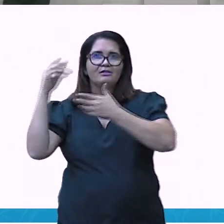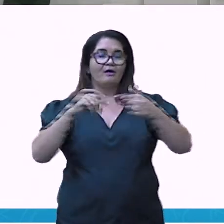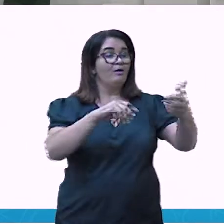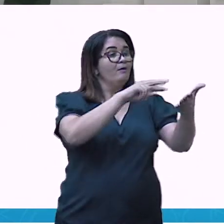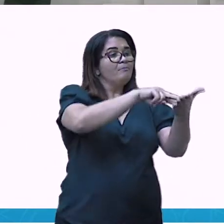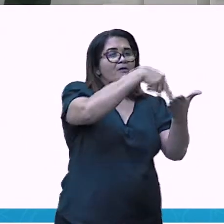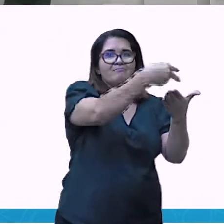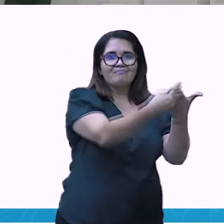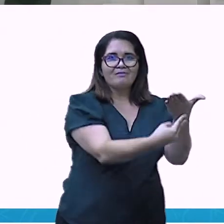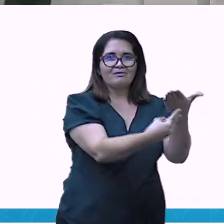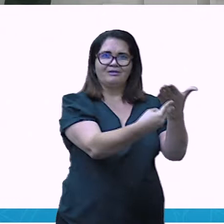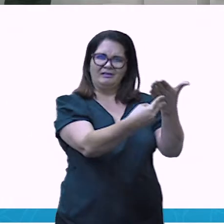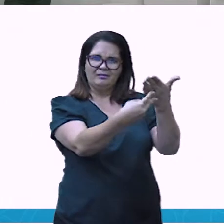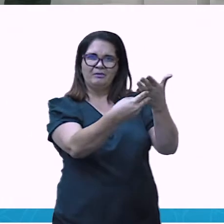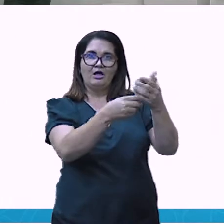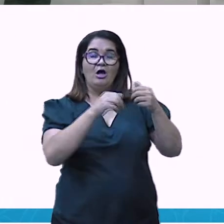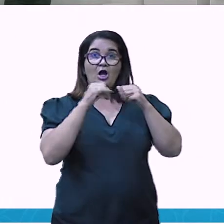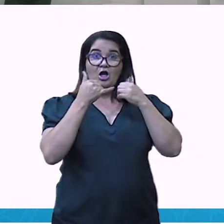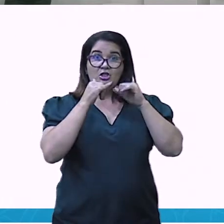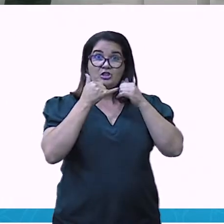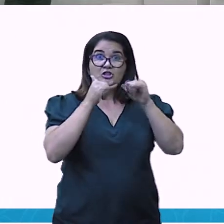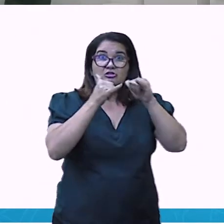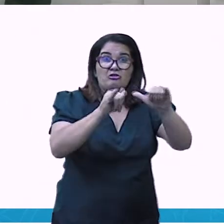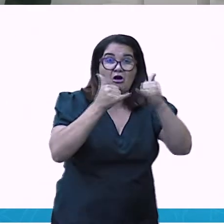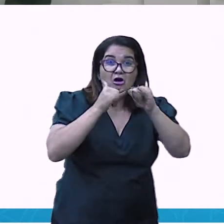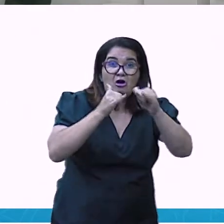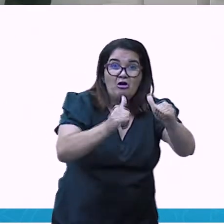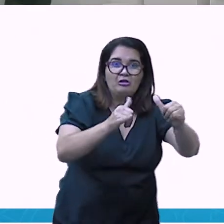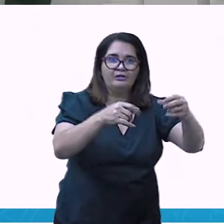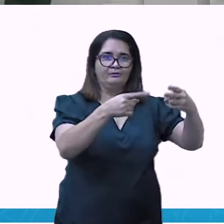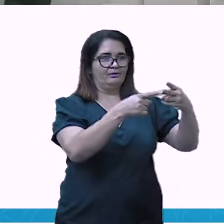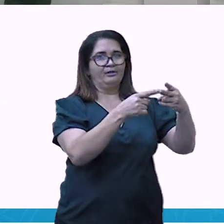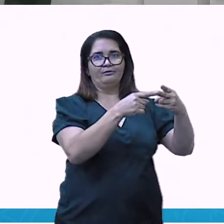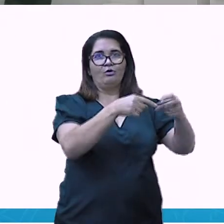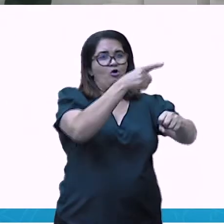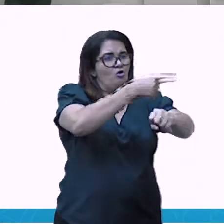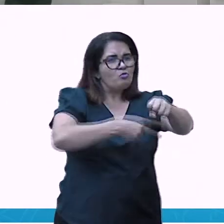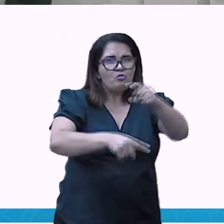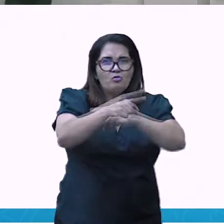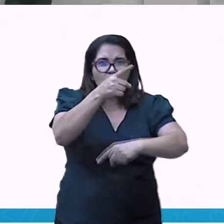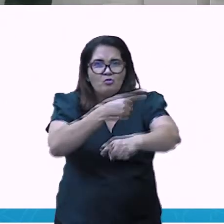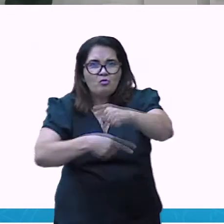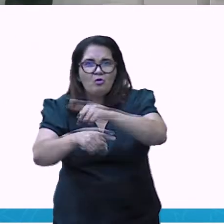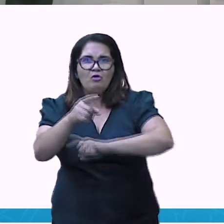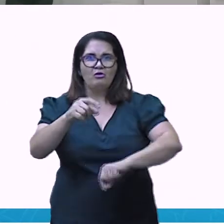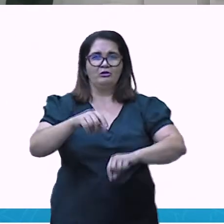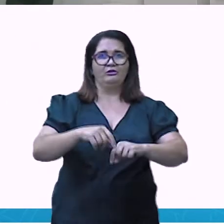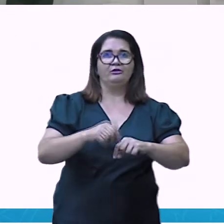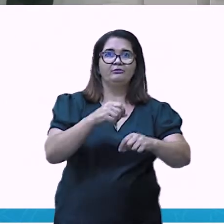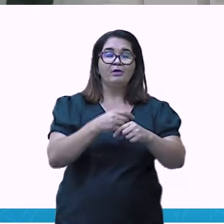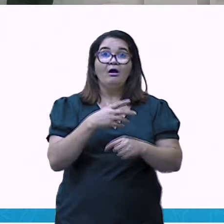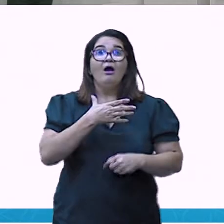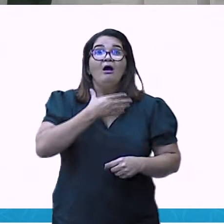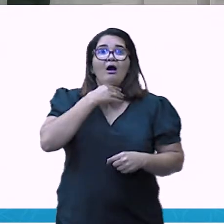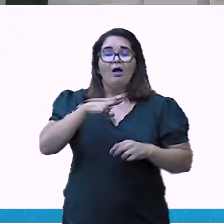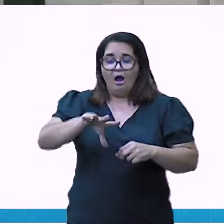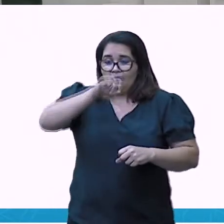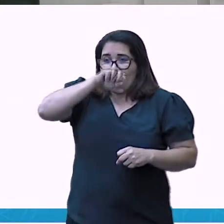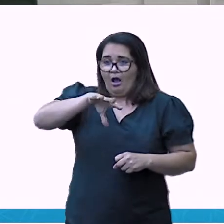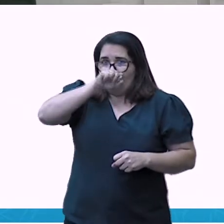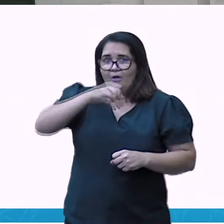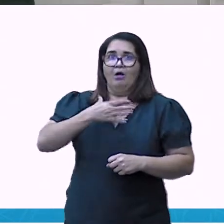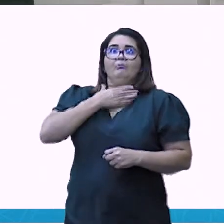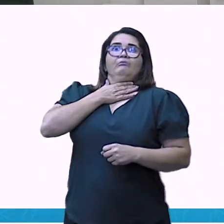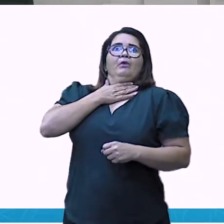intoxicações e afogamentos. Nós vamos falar um pouquinho de cada uma dessas possibilidades.